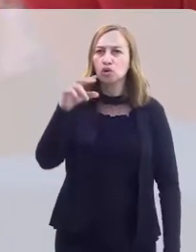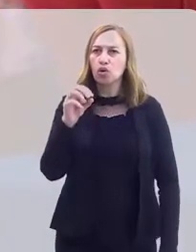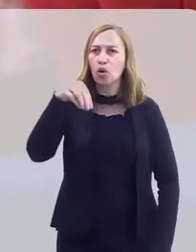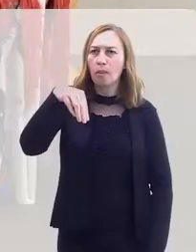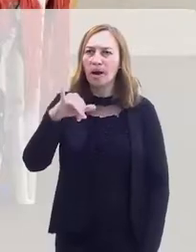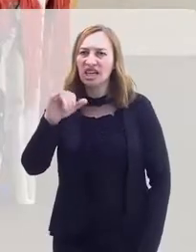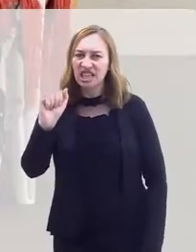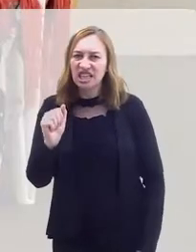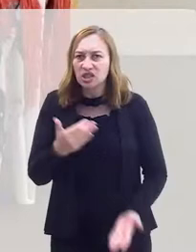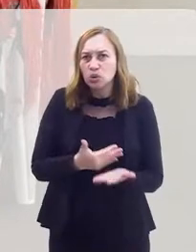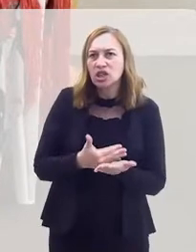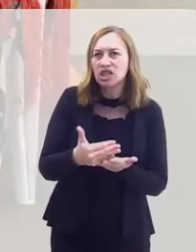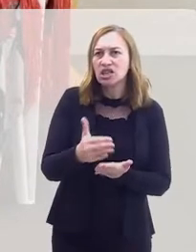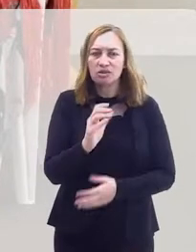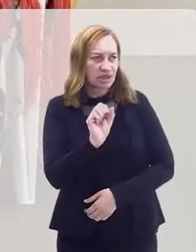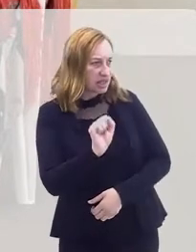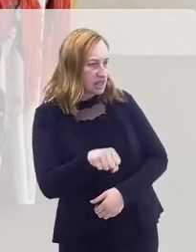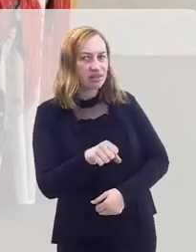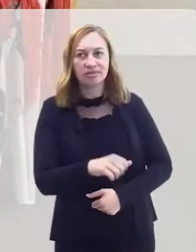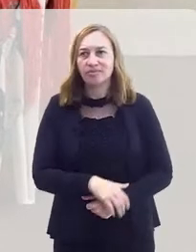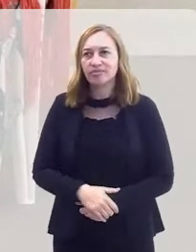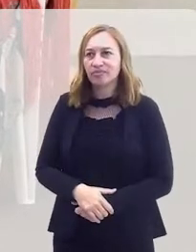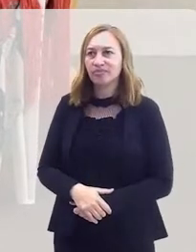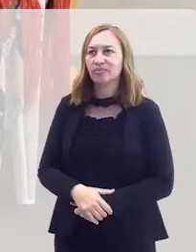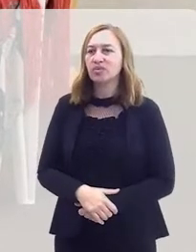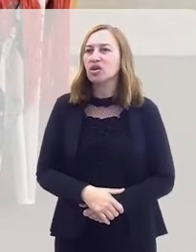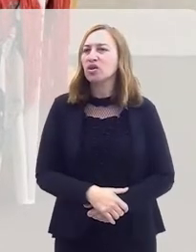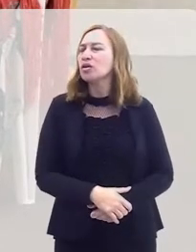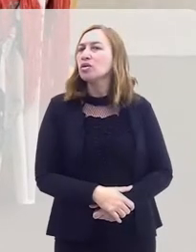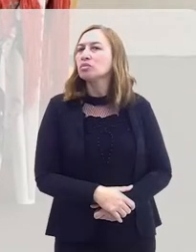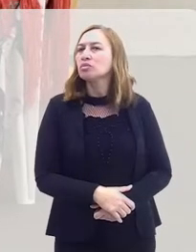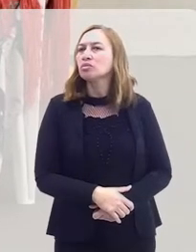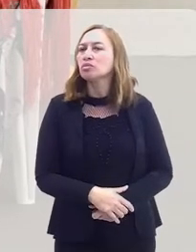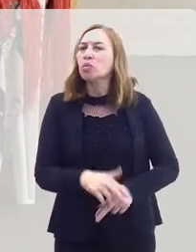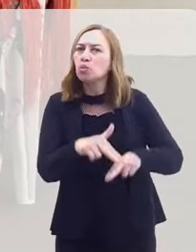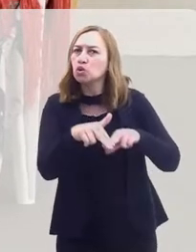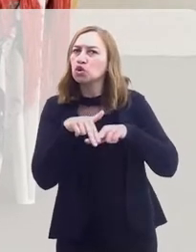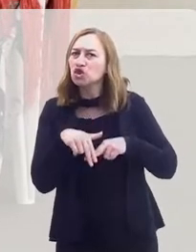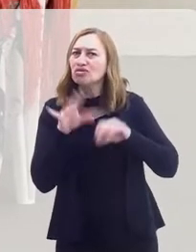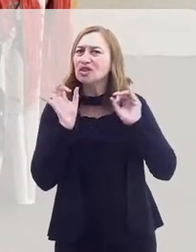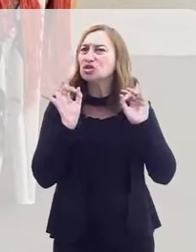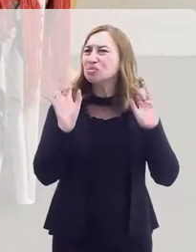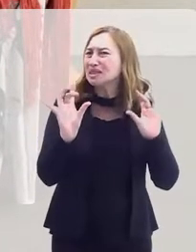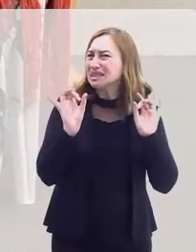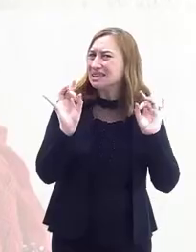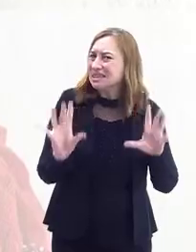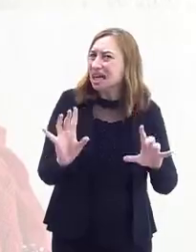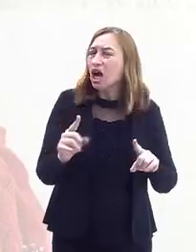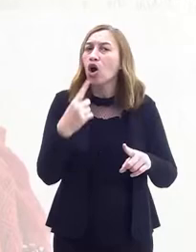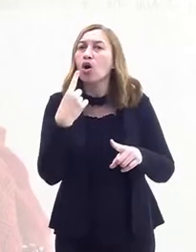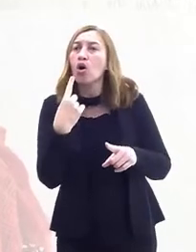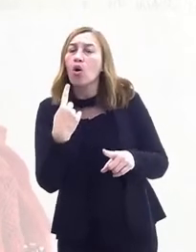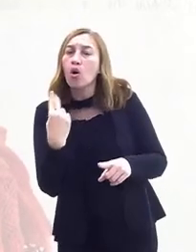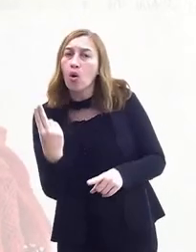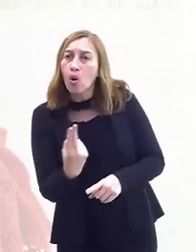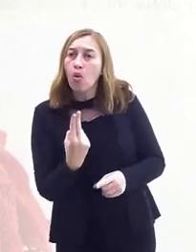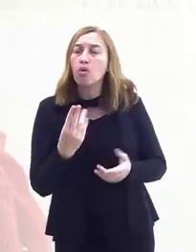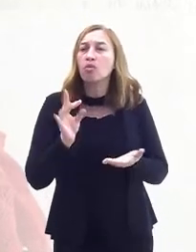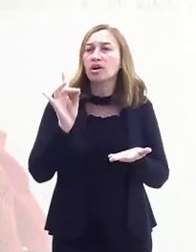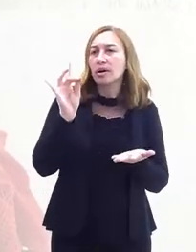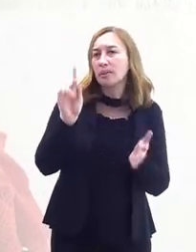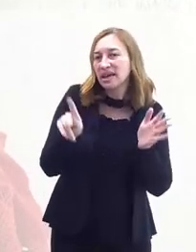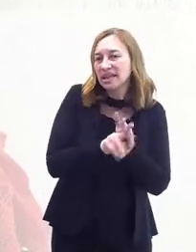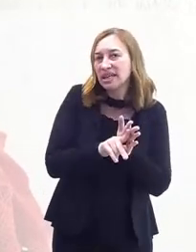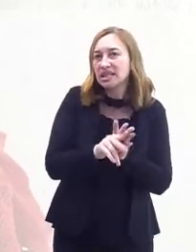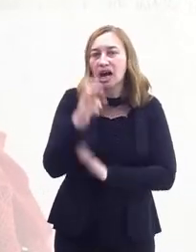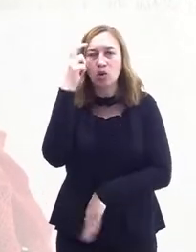Sim. desde o início. Por algum motivo especial, porque realmente faz parte